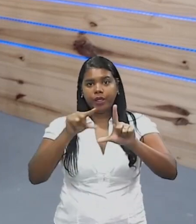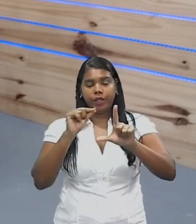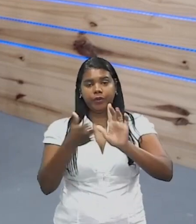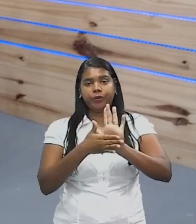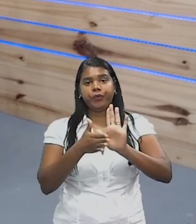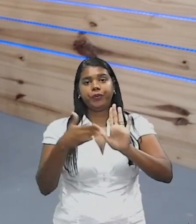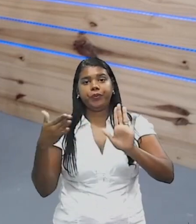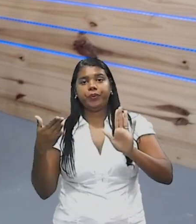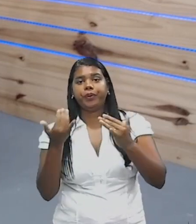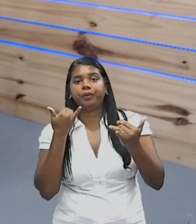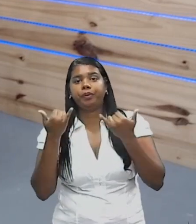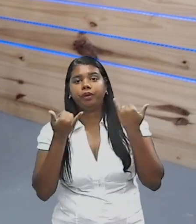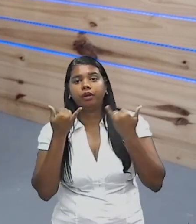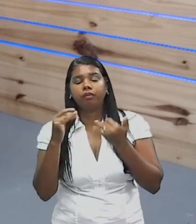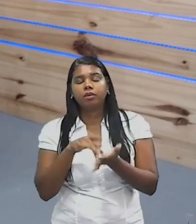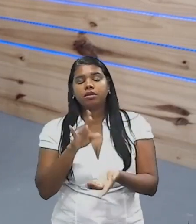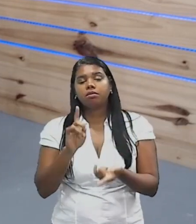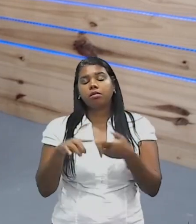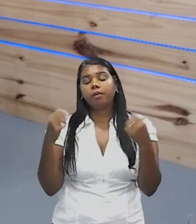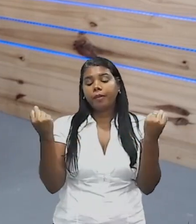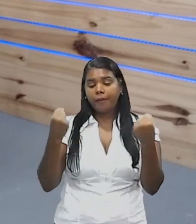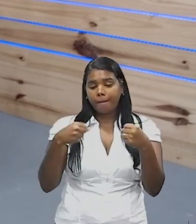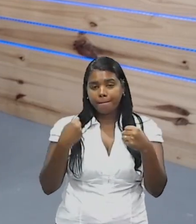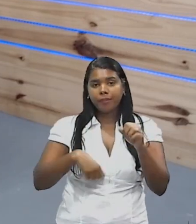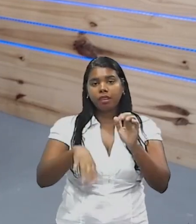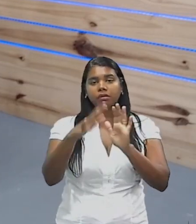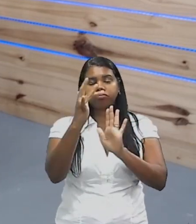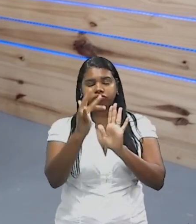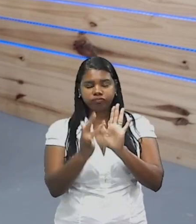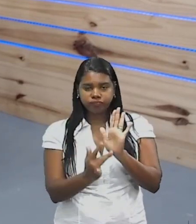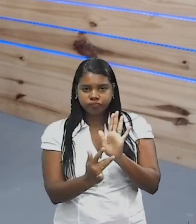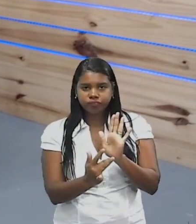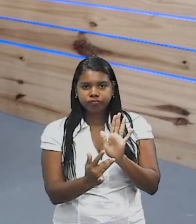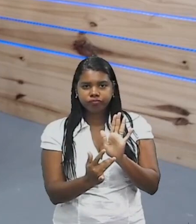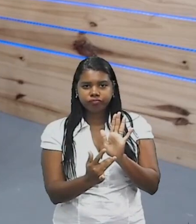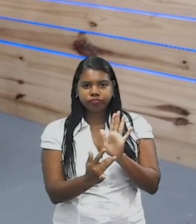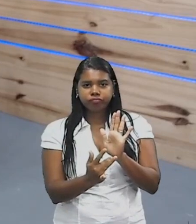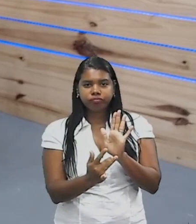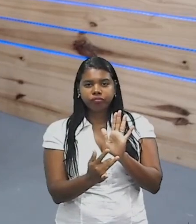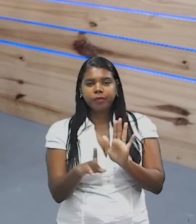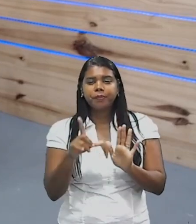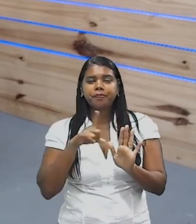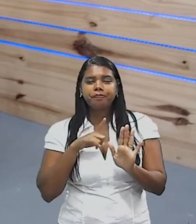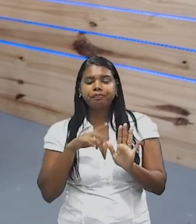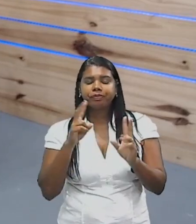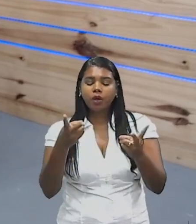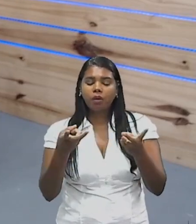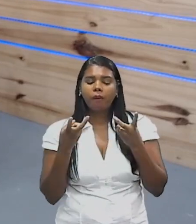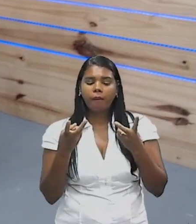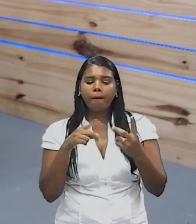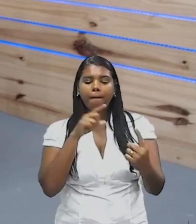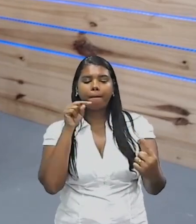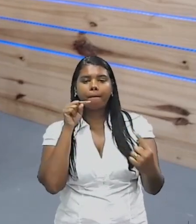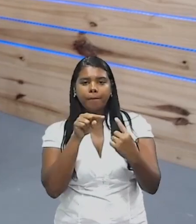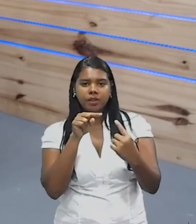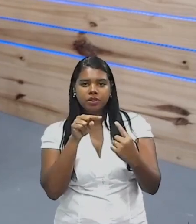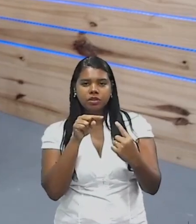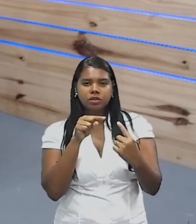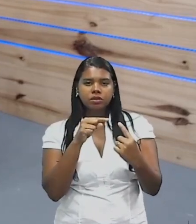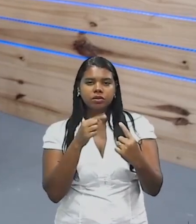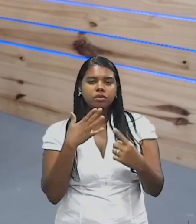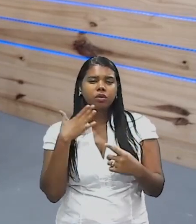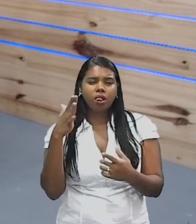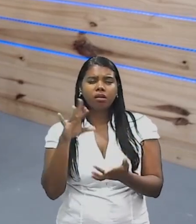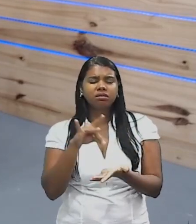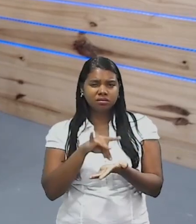dados, certo? Esses dados precisam ser tratados de forma que tenham objetividade, que tenham lógica e